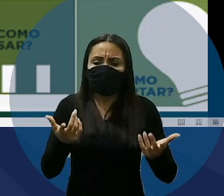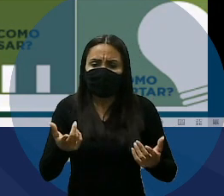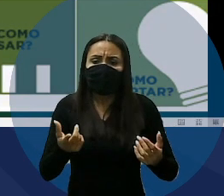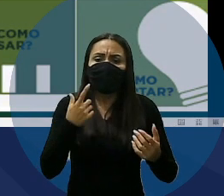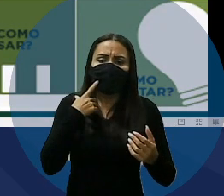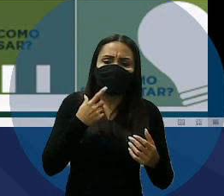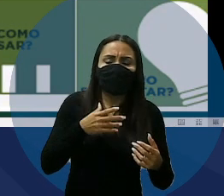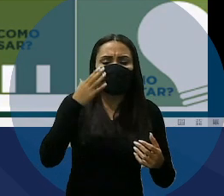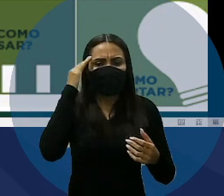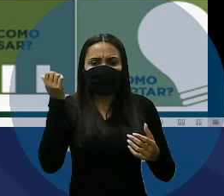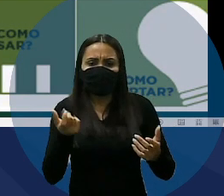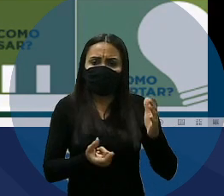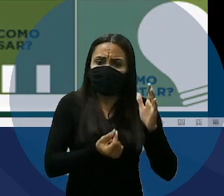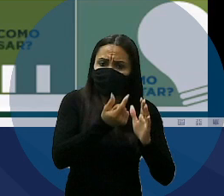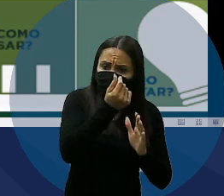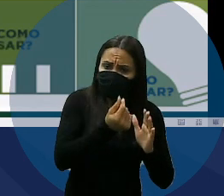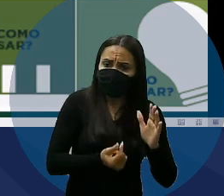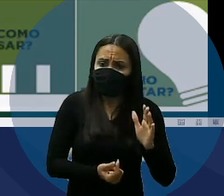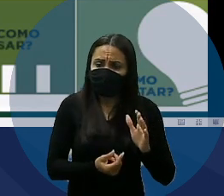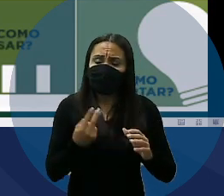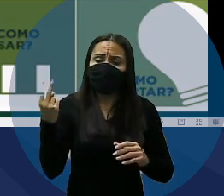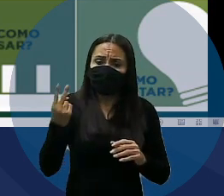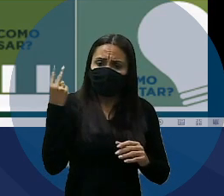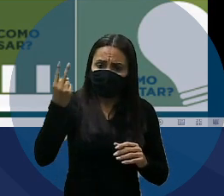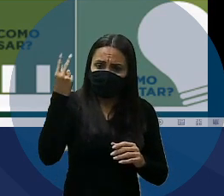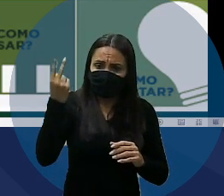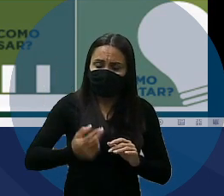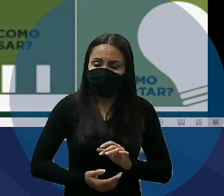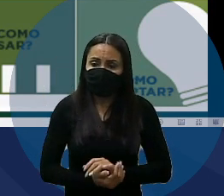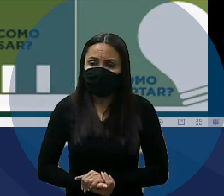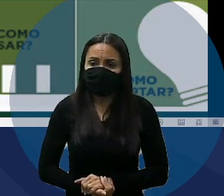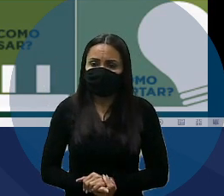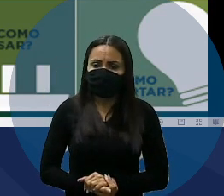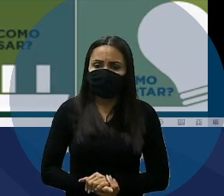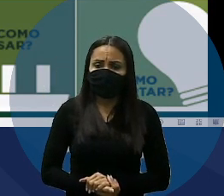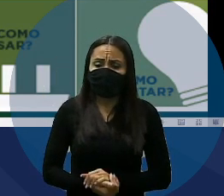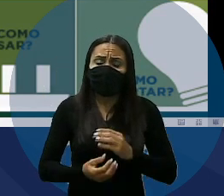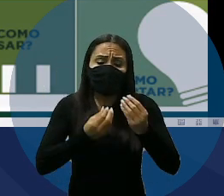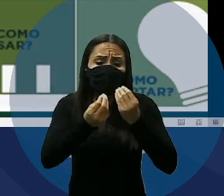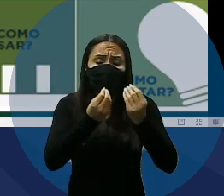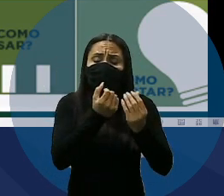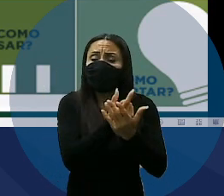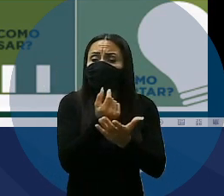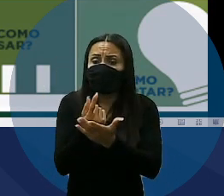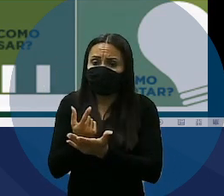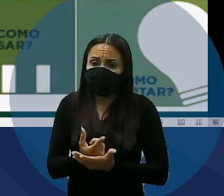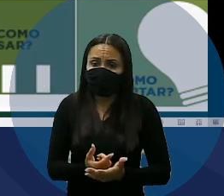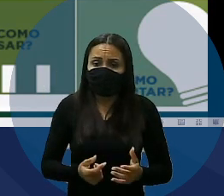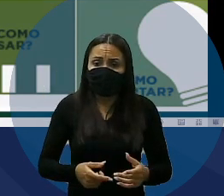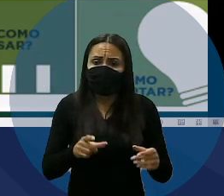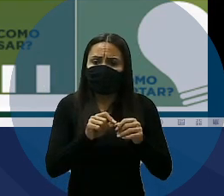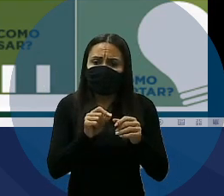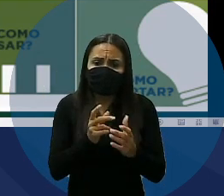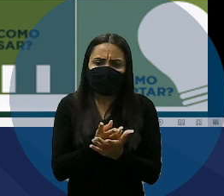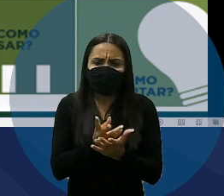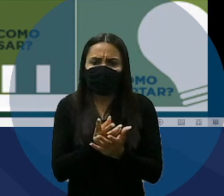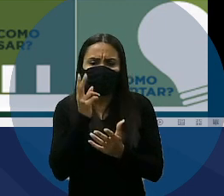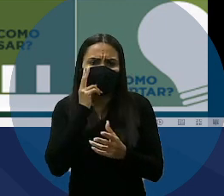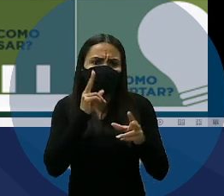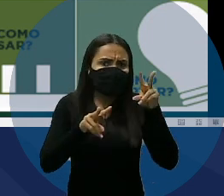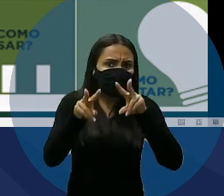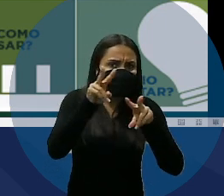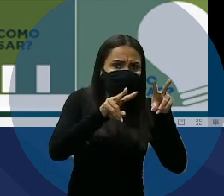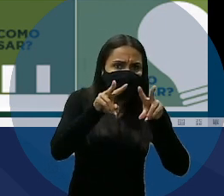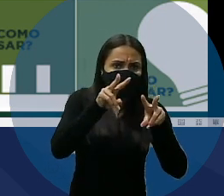coisa e no dia seguinte ter que trocar porque deu problema. Como comprar? Fazer sempre uma análise. Se eu posso